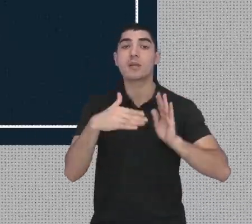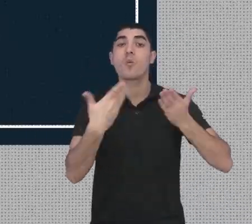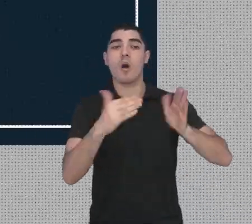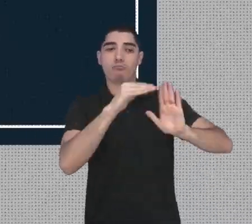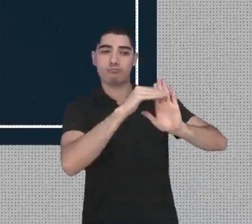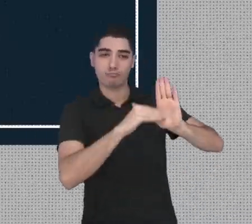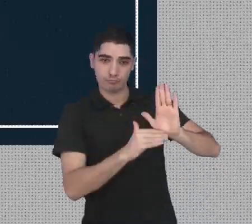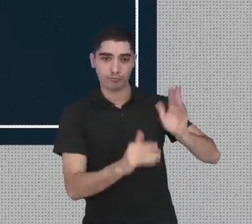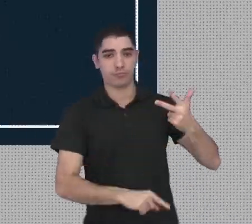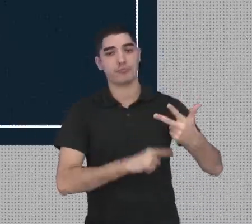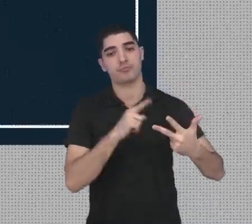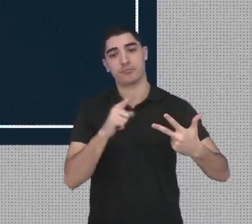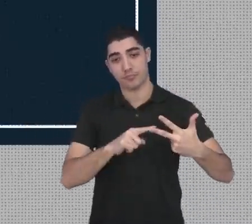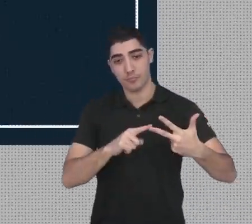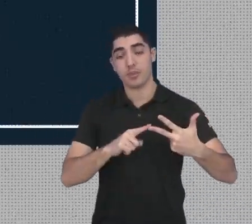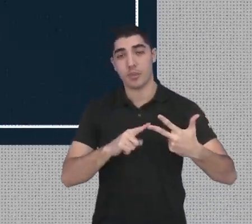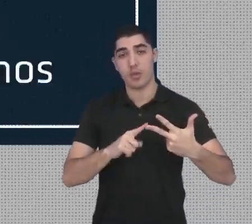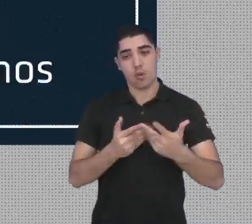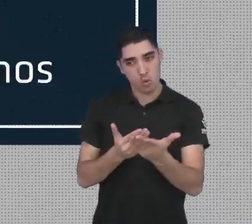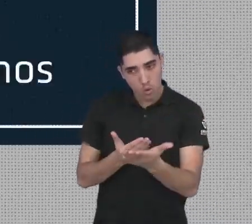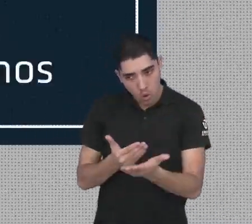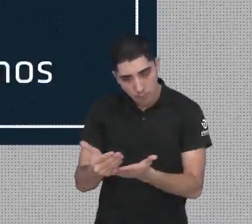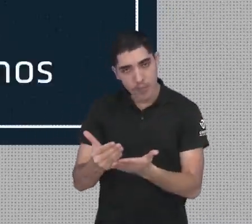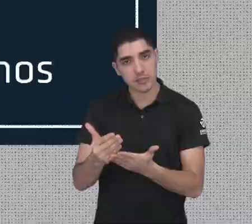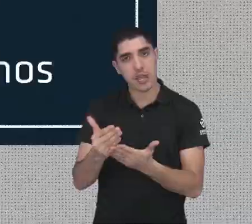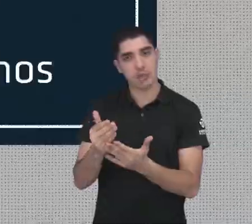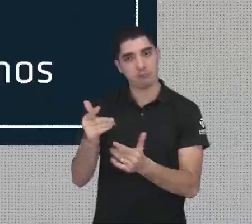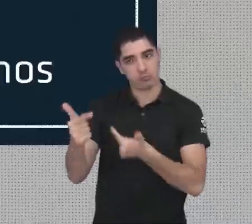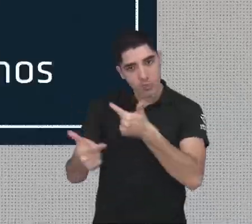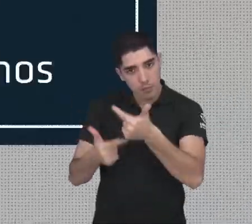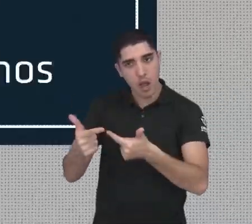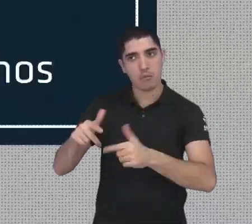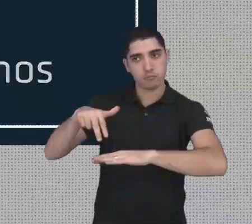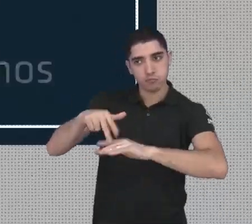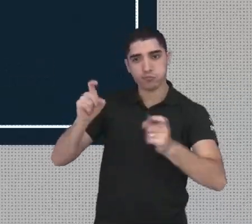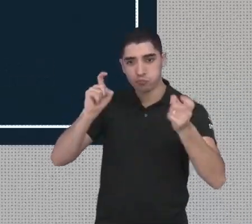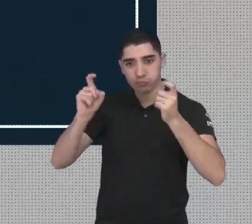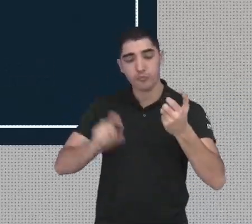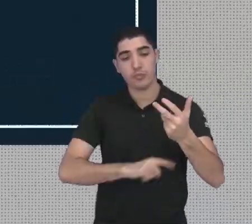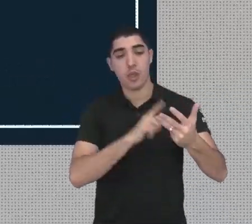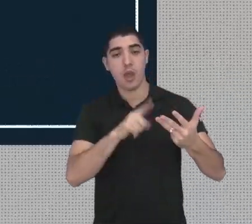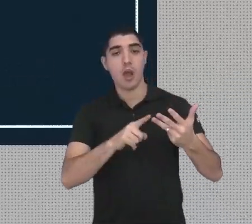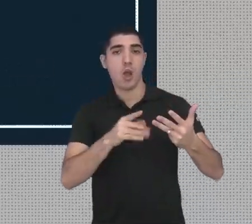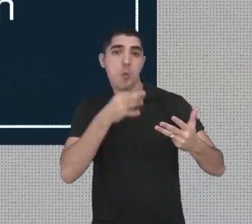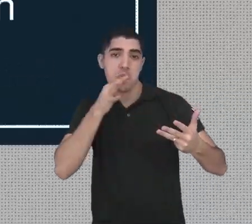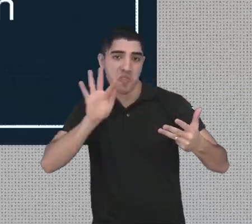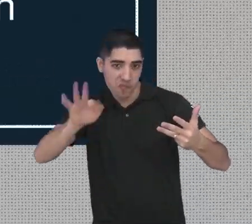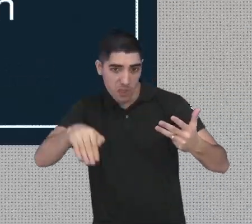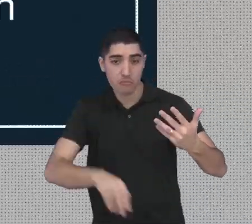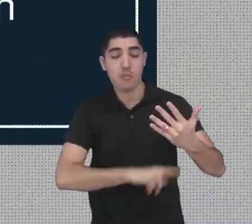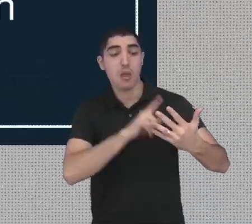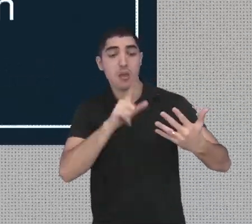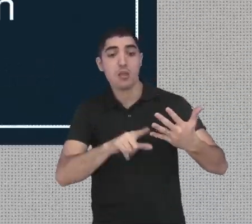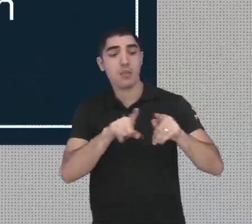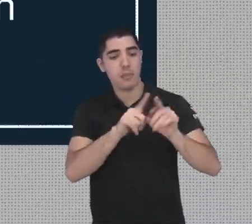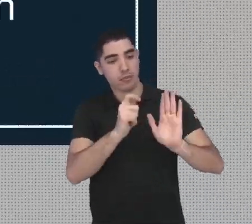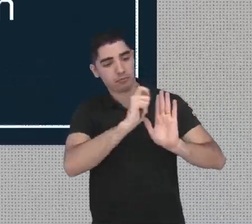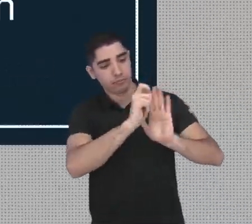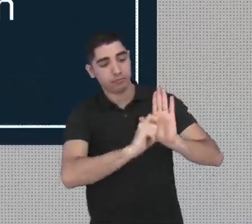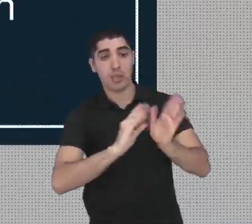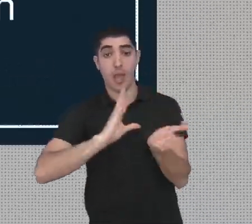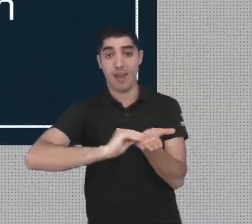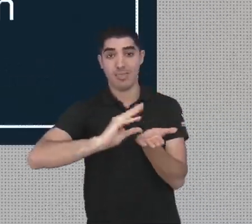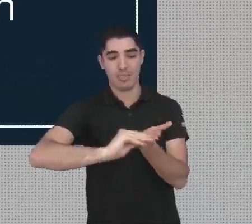a pauta e a dinâmica dos trabalhos, desenvolvimento dos trabalhos, encaminhamentos finais e, por último, registro